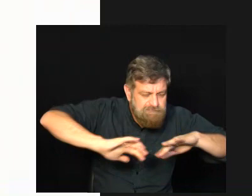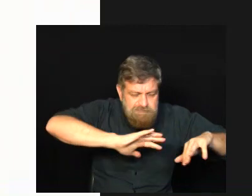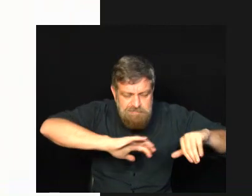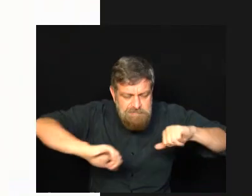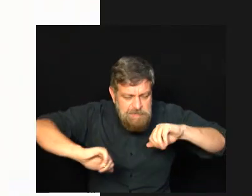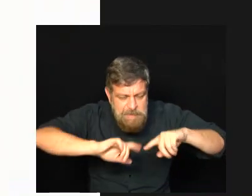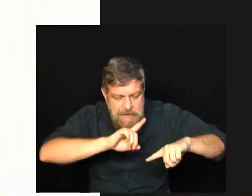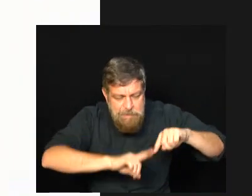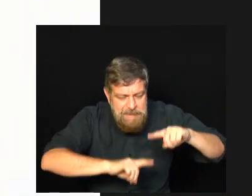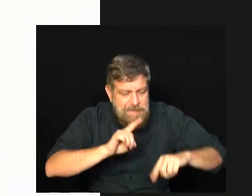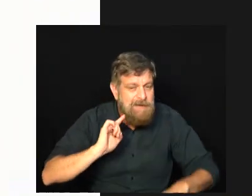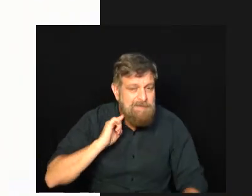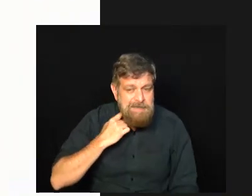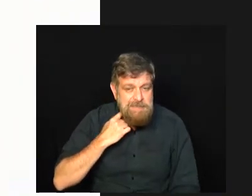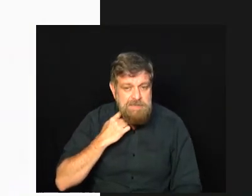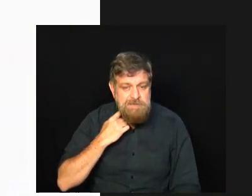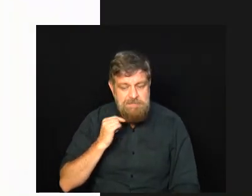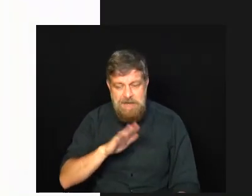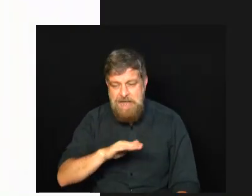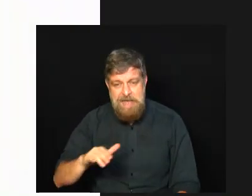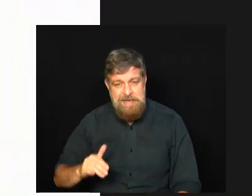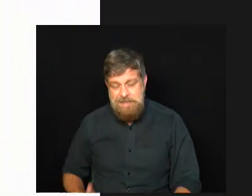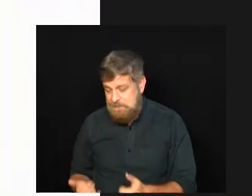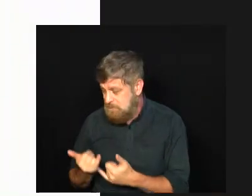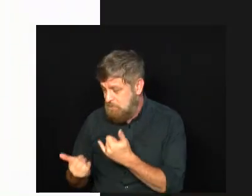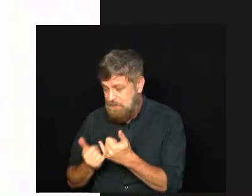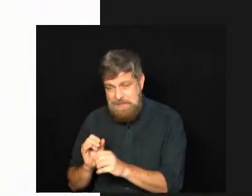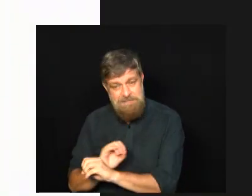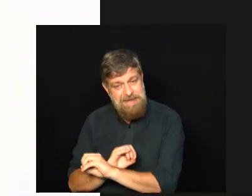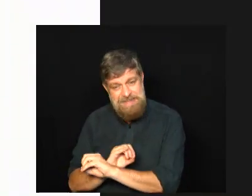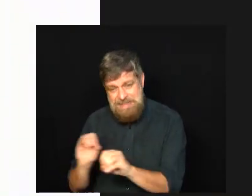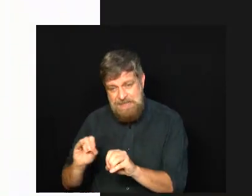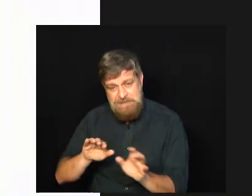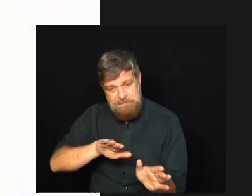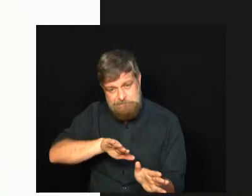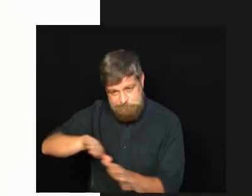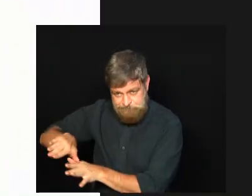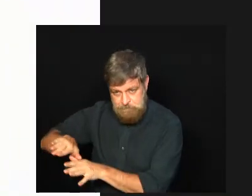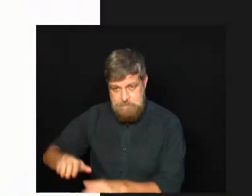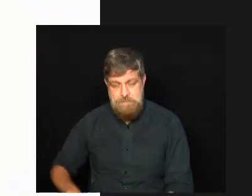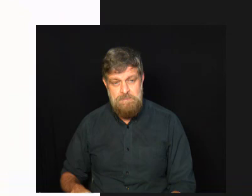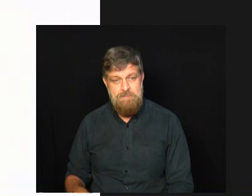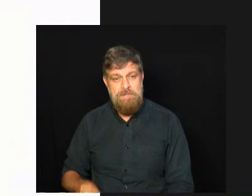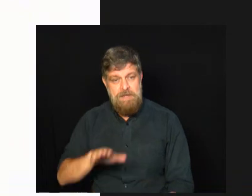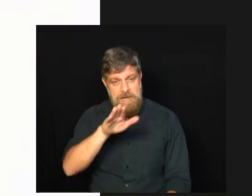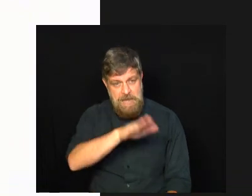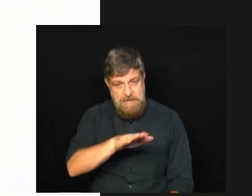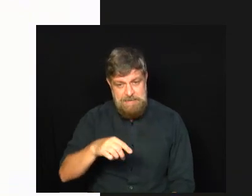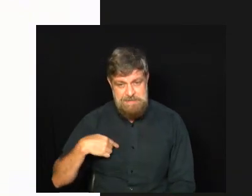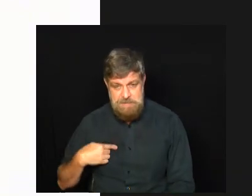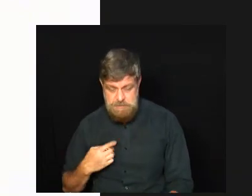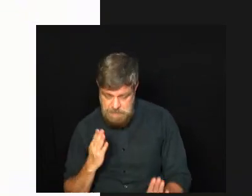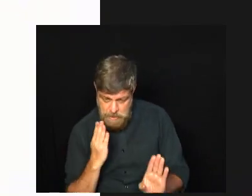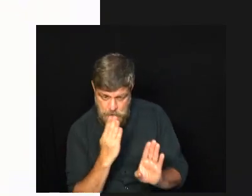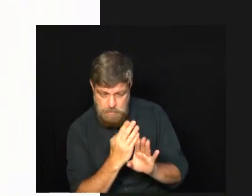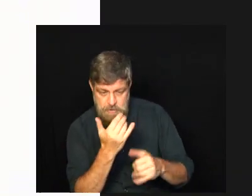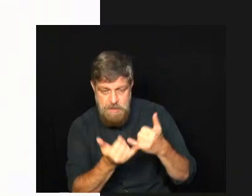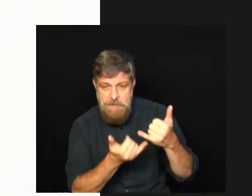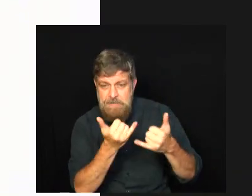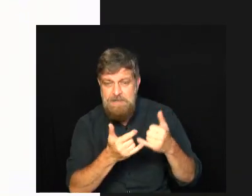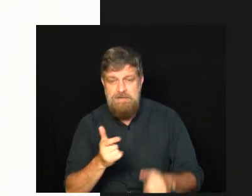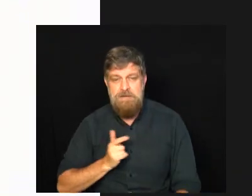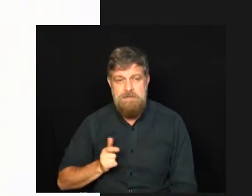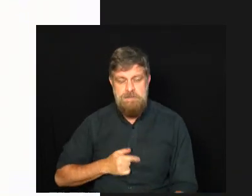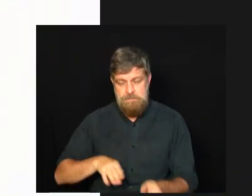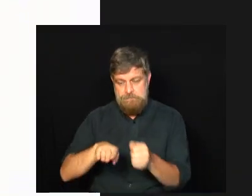então não tinham condições. As crianças onde nós observamos e registramos brincadeiras foram nas